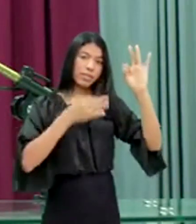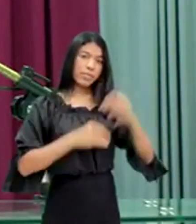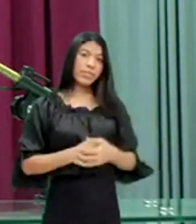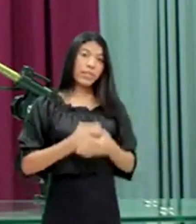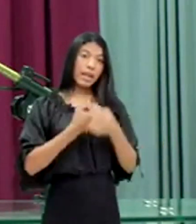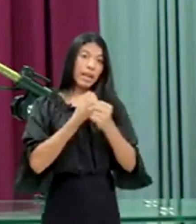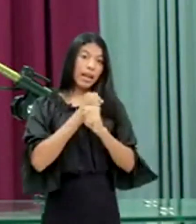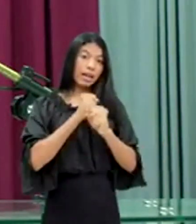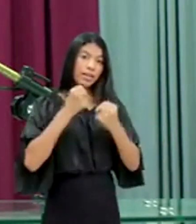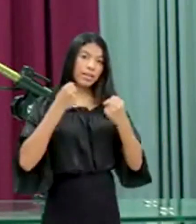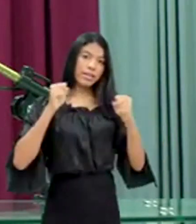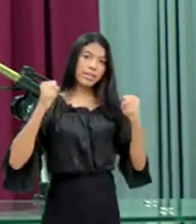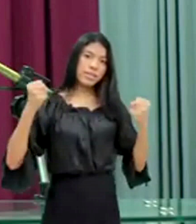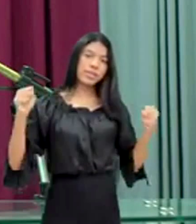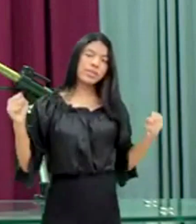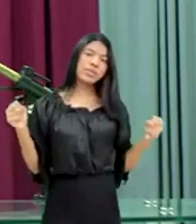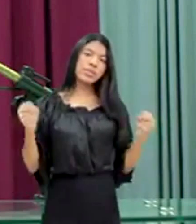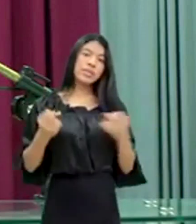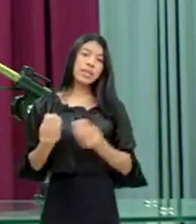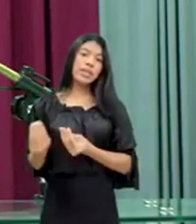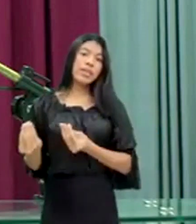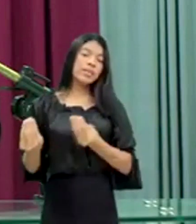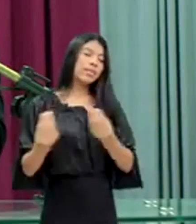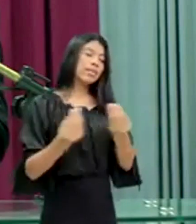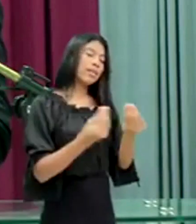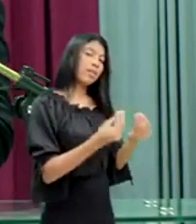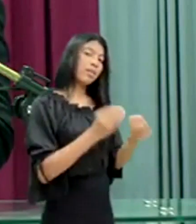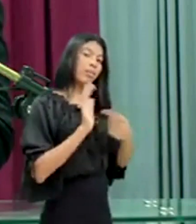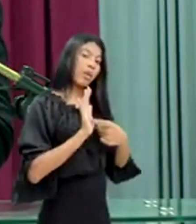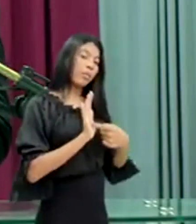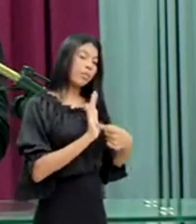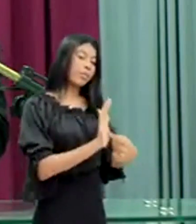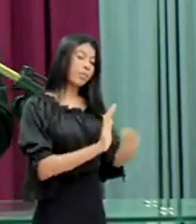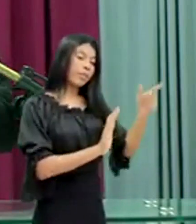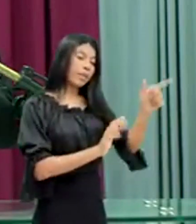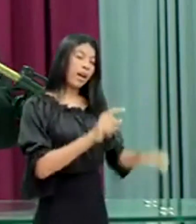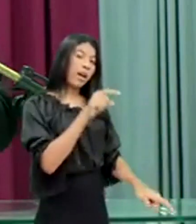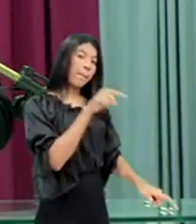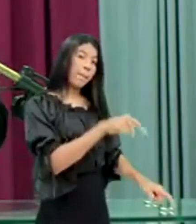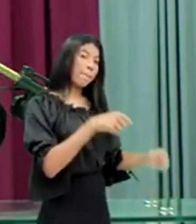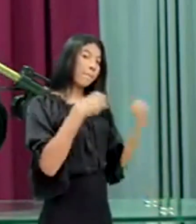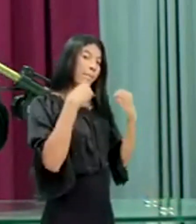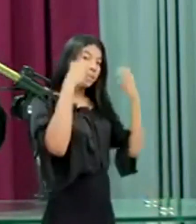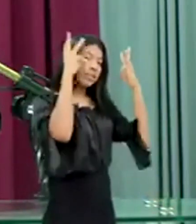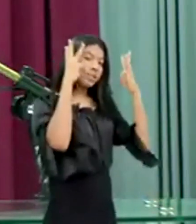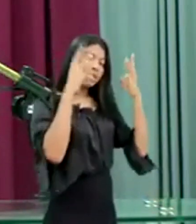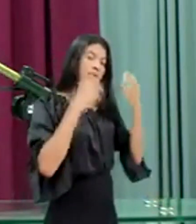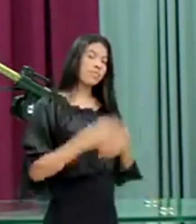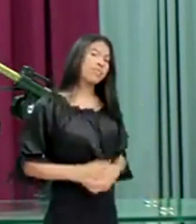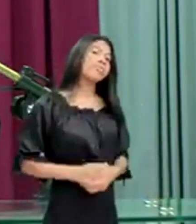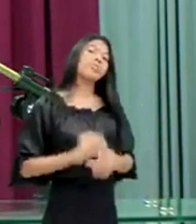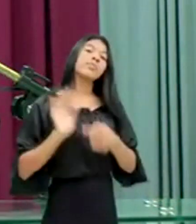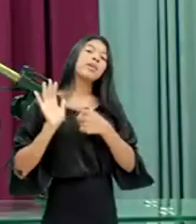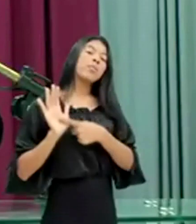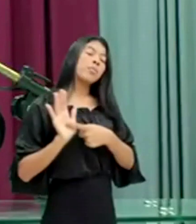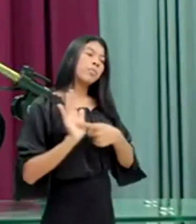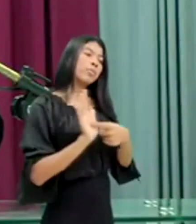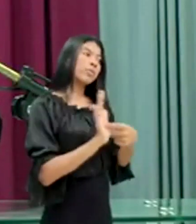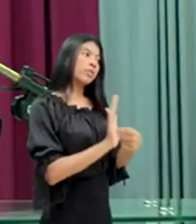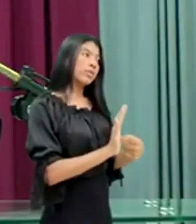e carregaram até Moisés para mostrar o fruto, ou para mostrar os frutos como